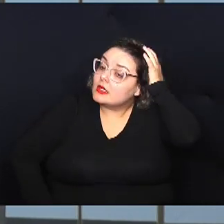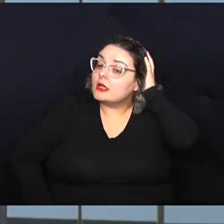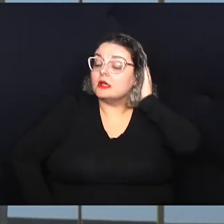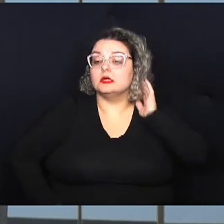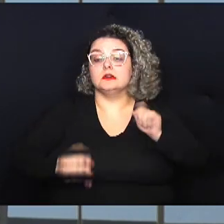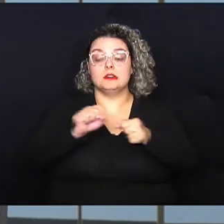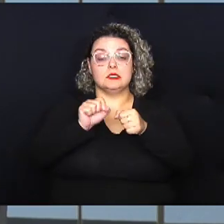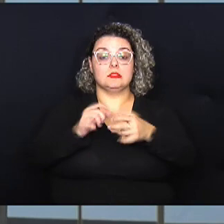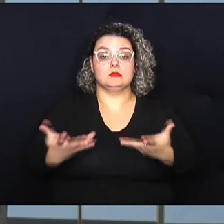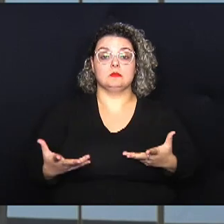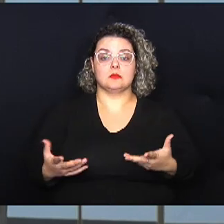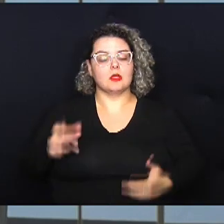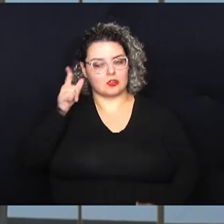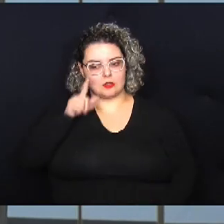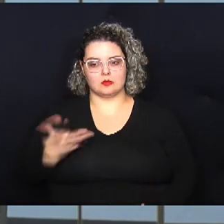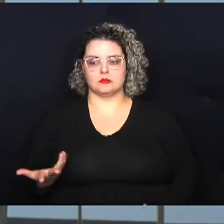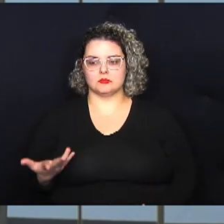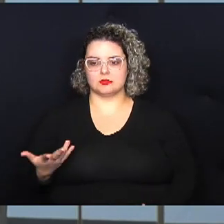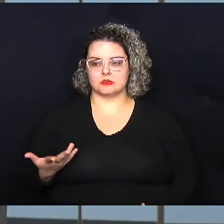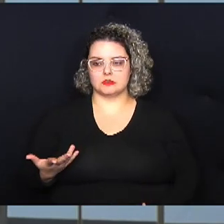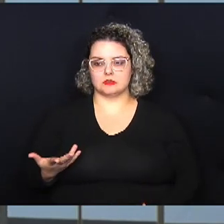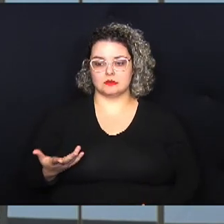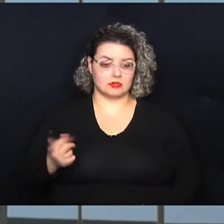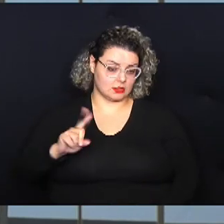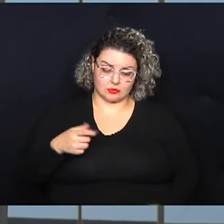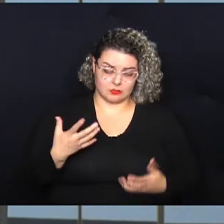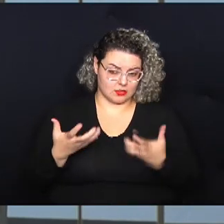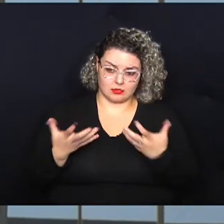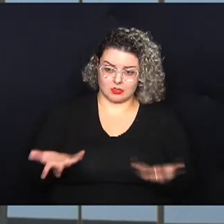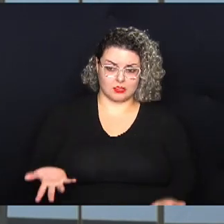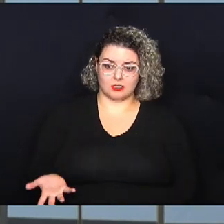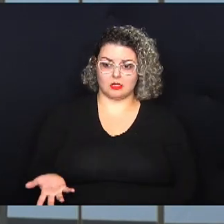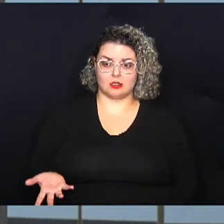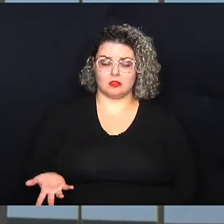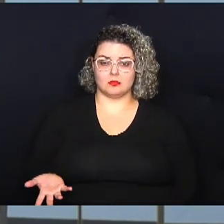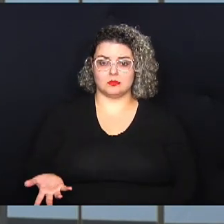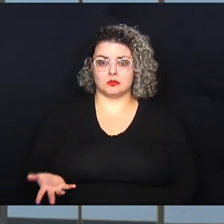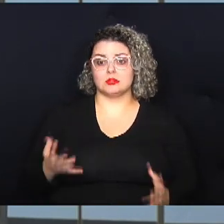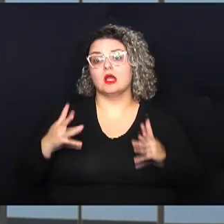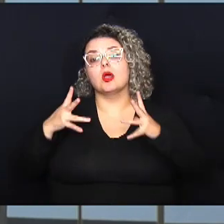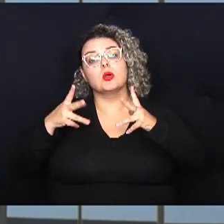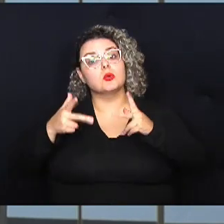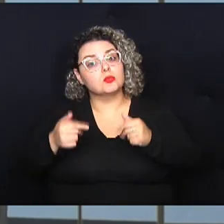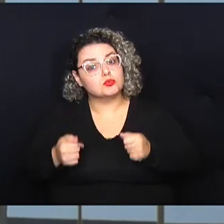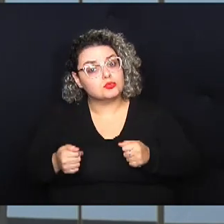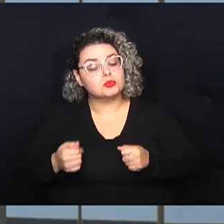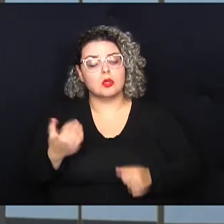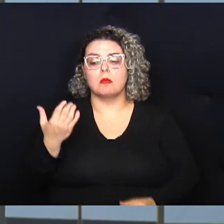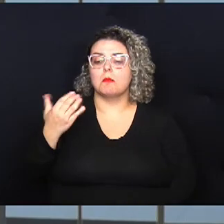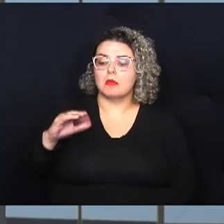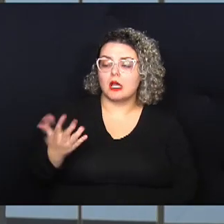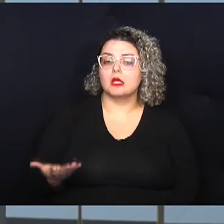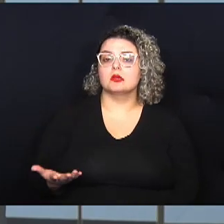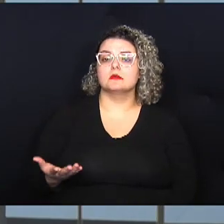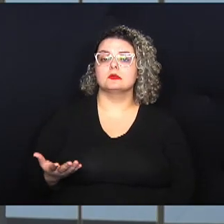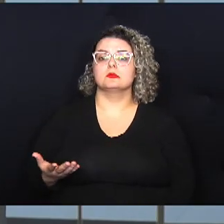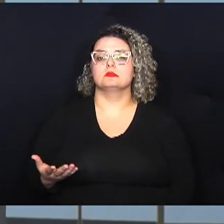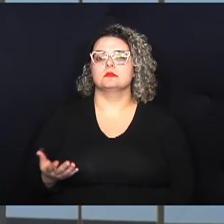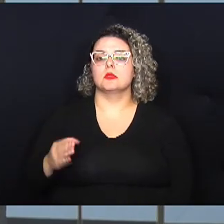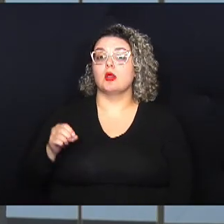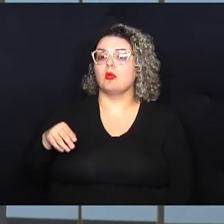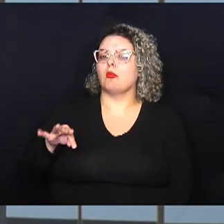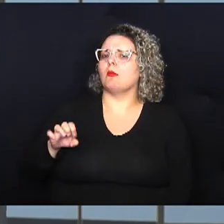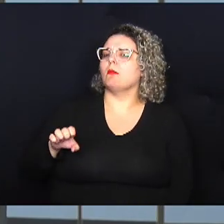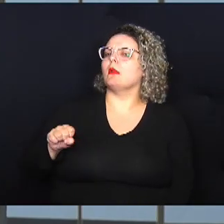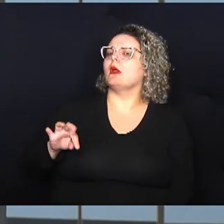que a gente quer, né? E aí também a questão de tudo que se posta, que se contesta, vira